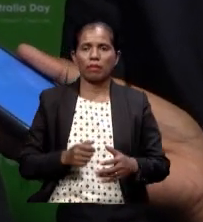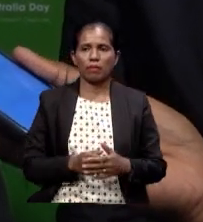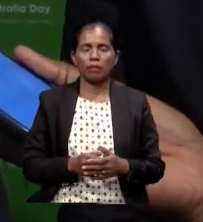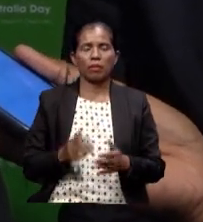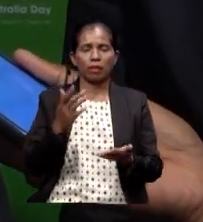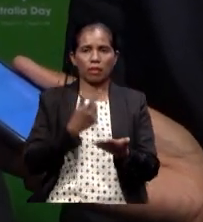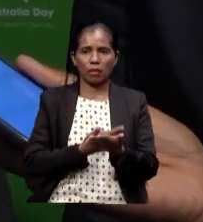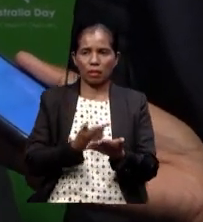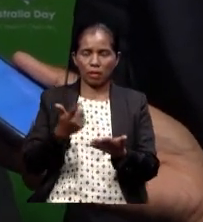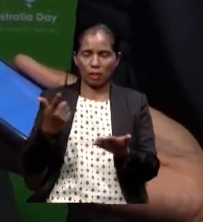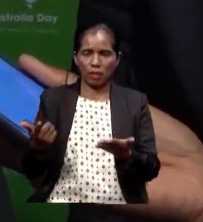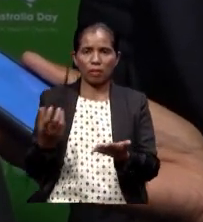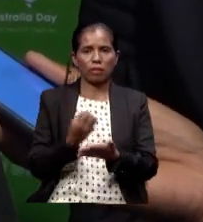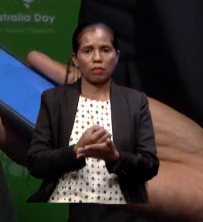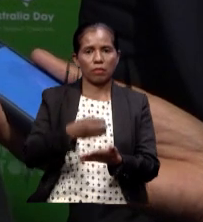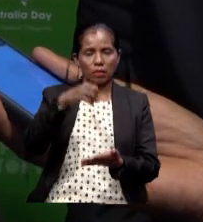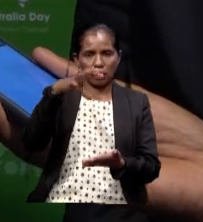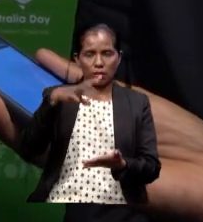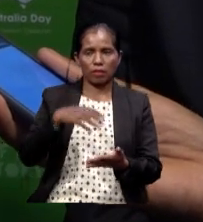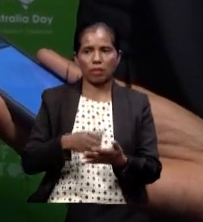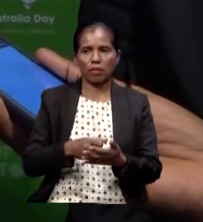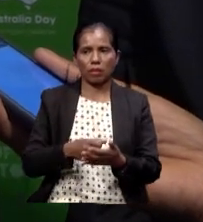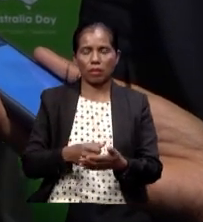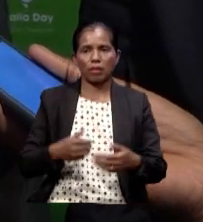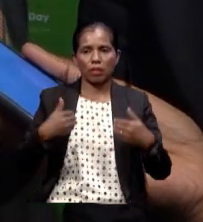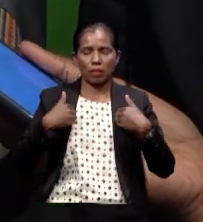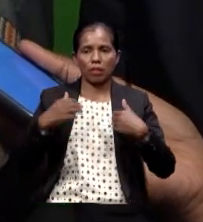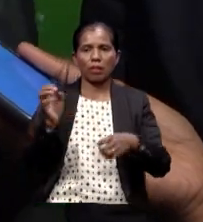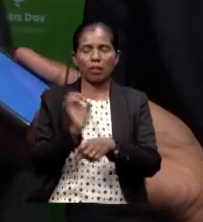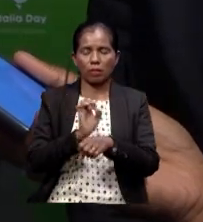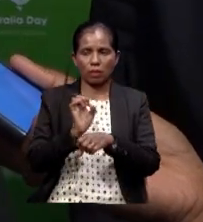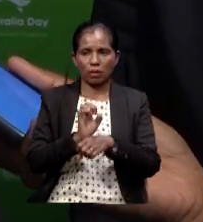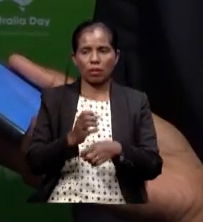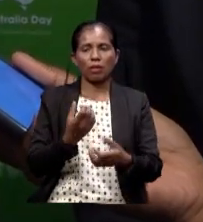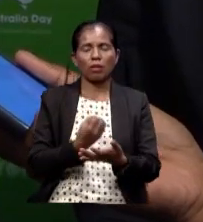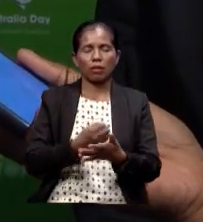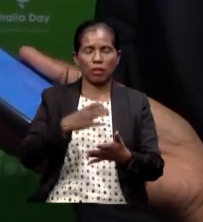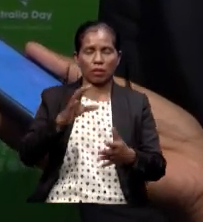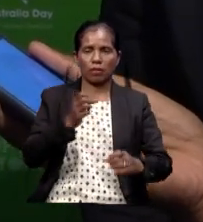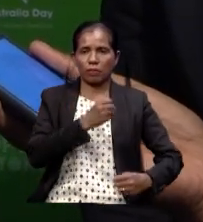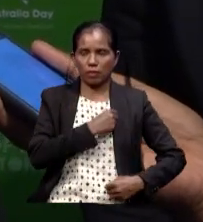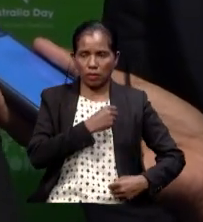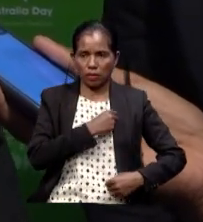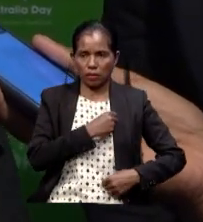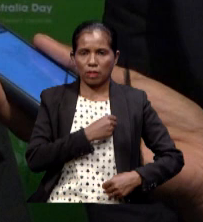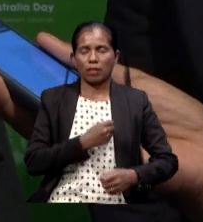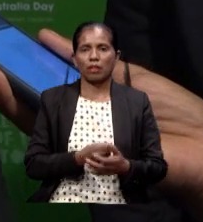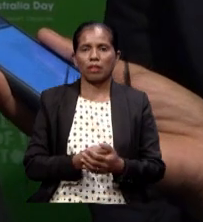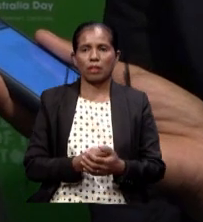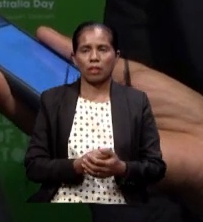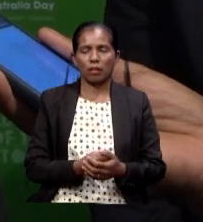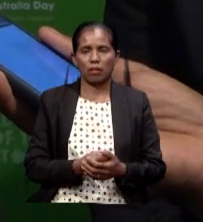Rai rico voto, potência econômica, potência militar, democracia,